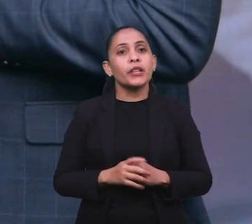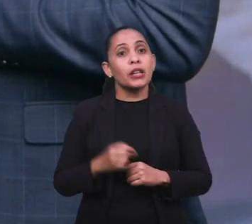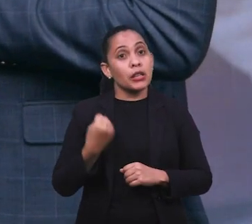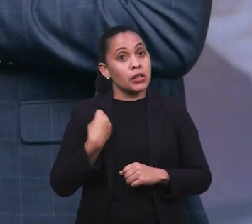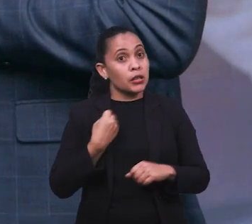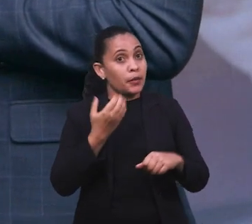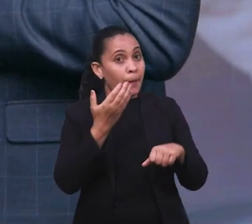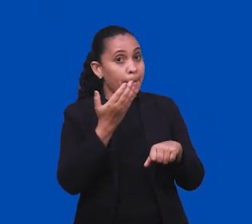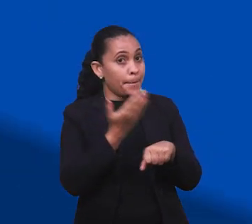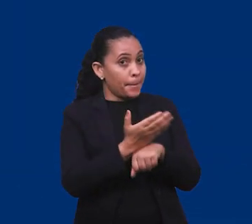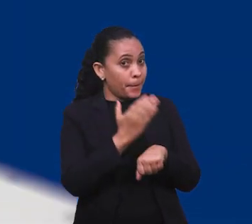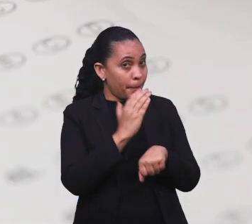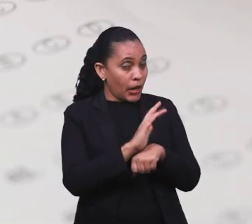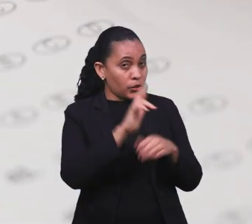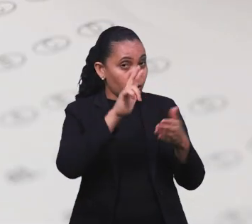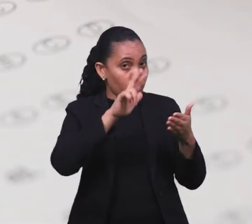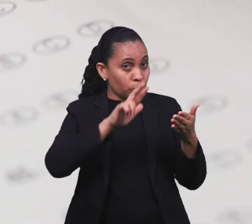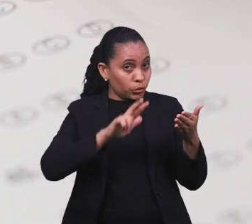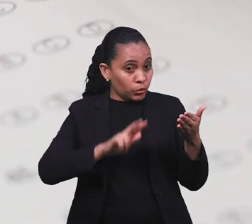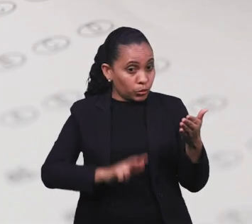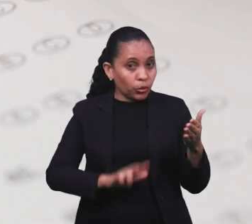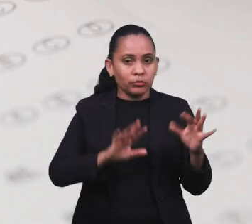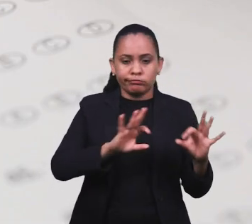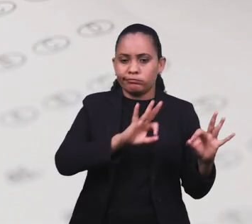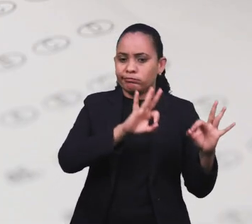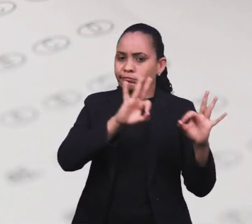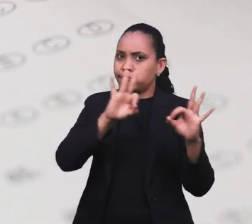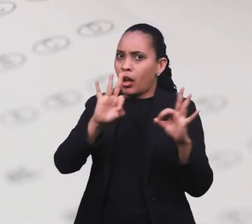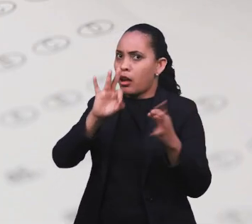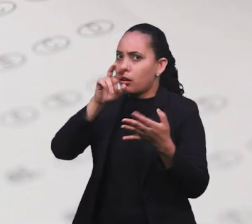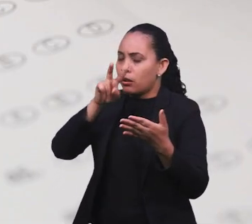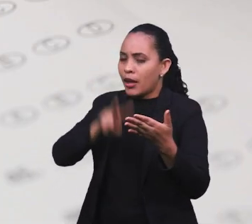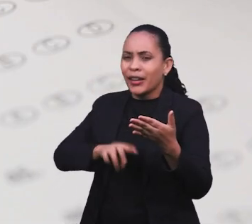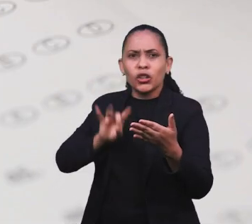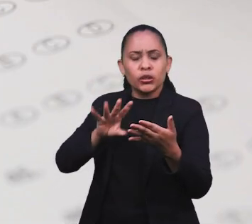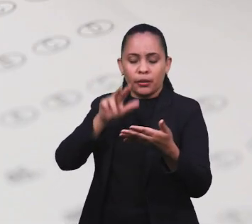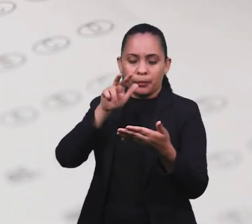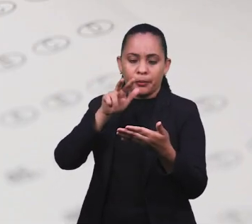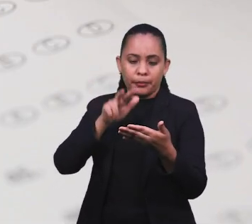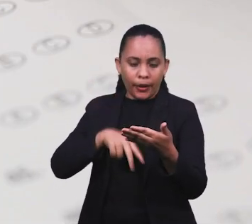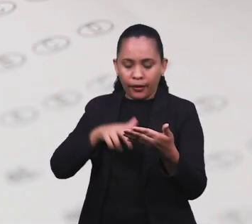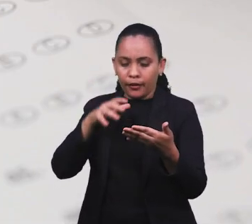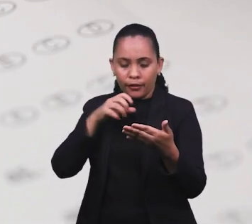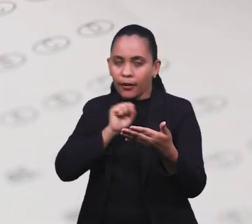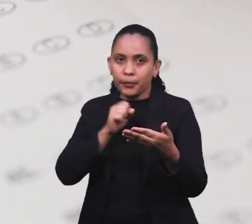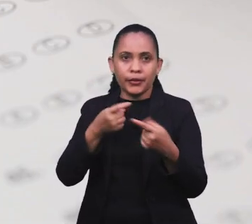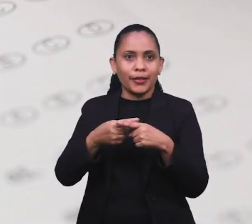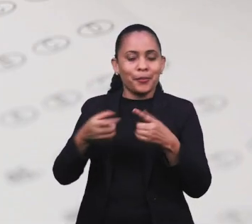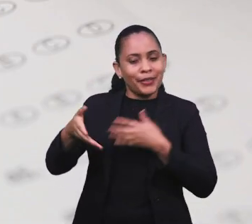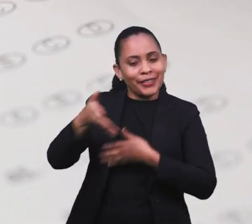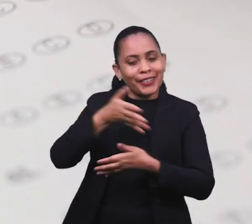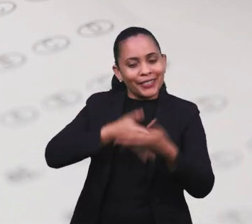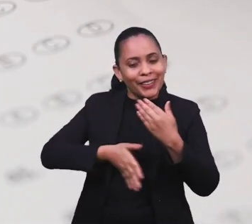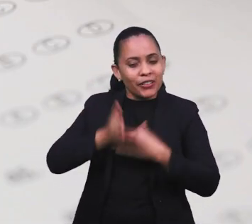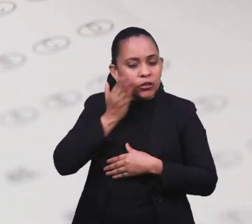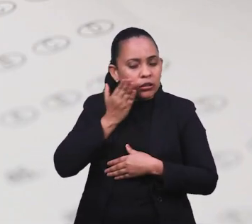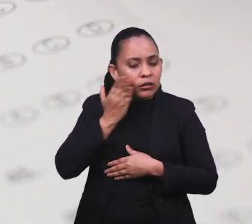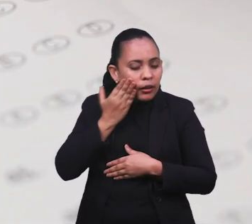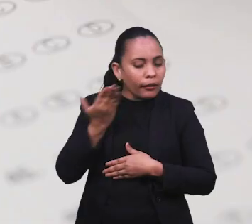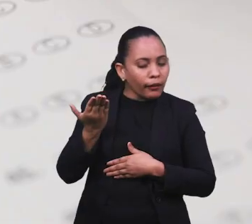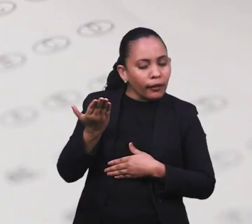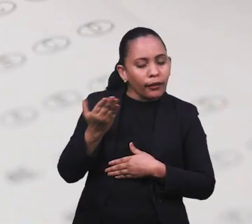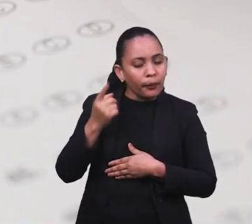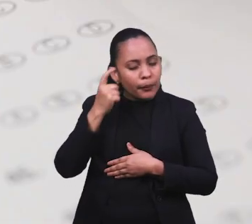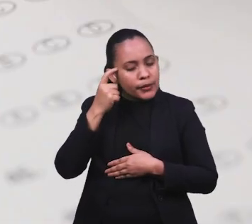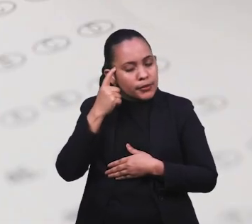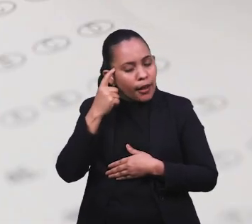Algumas dicas práticas. Você fazer uma leitura ativa, não apenas passar o olho pelo material, mas interagir efetivamente